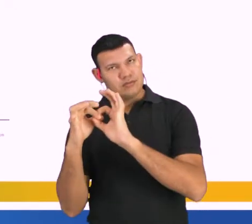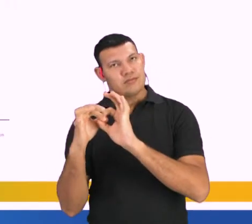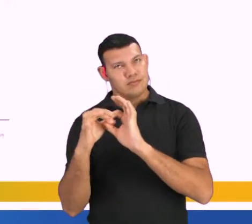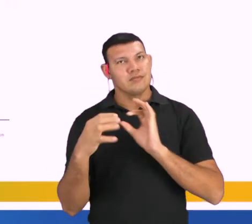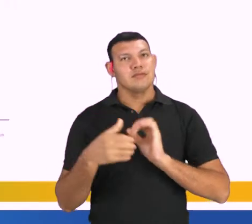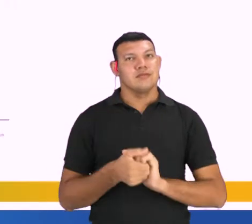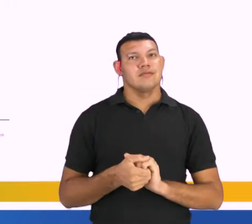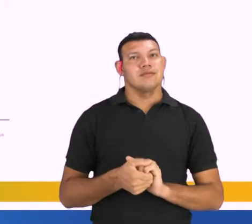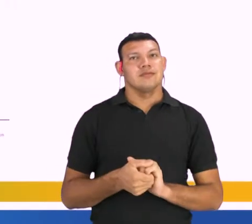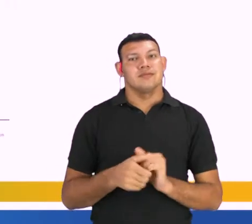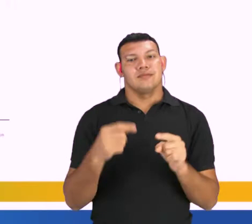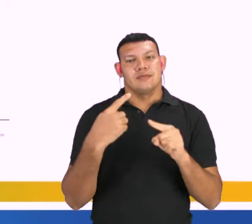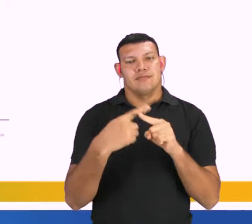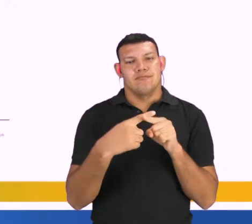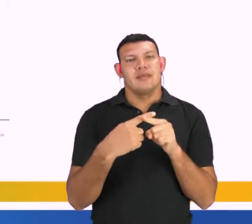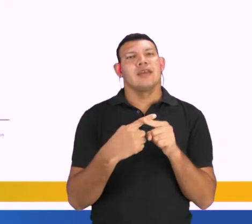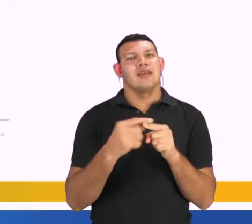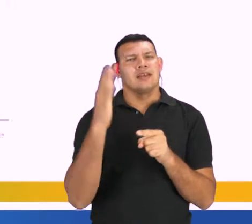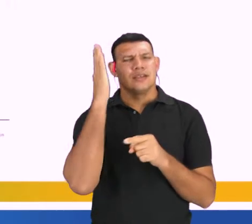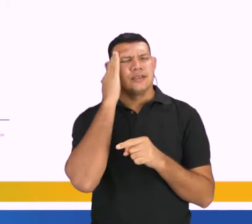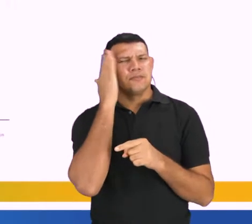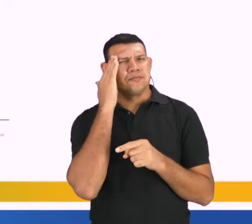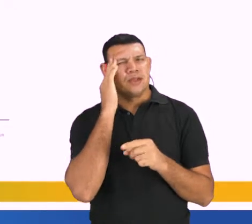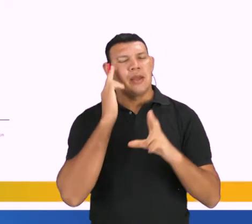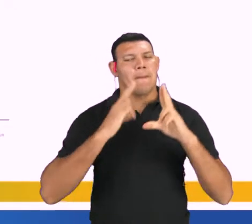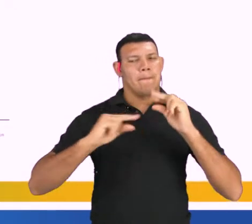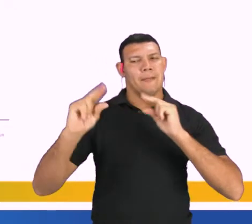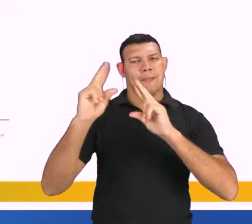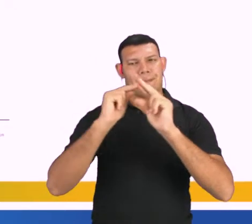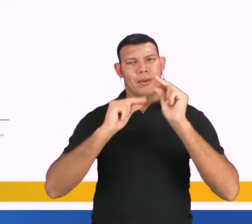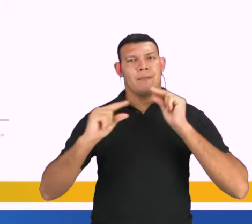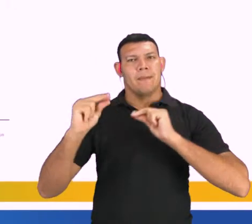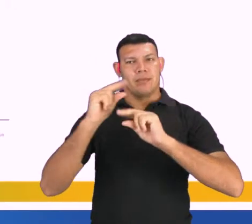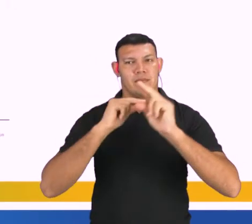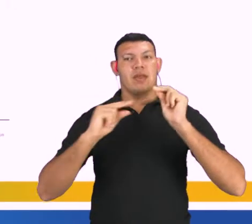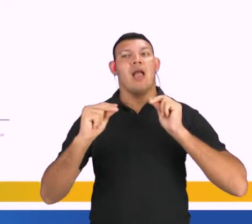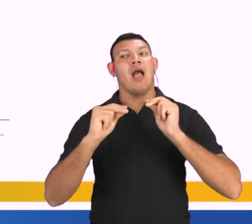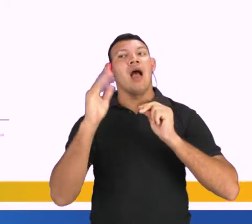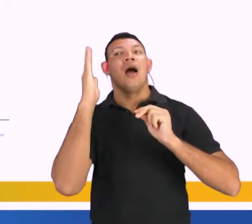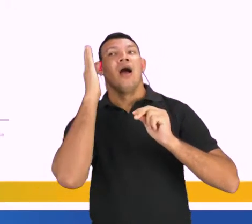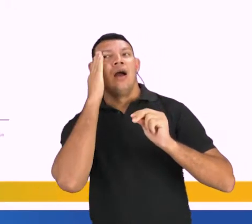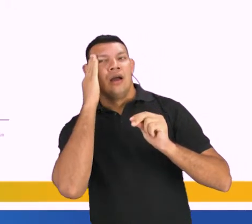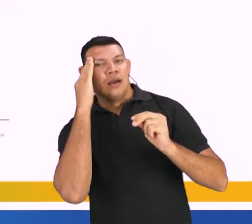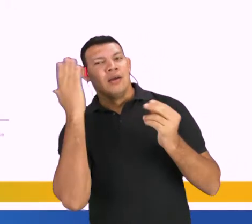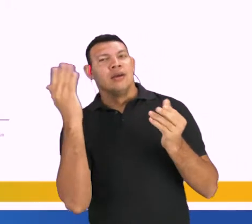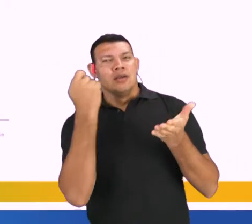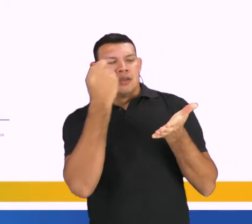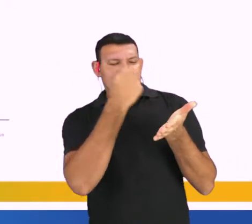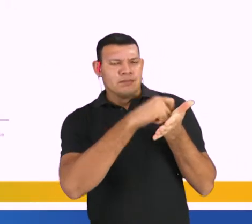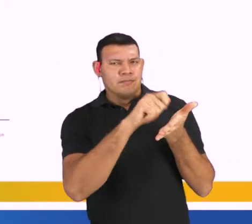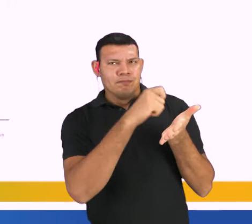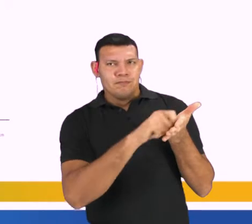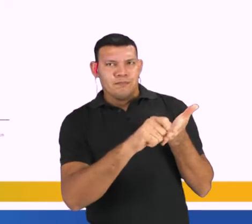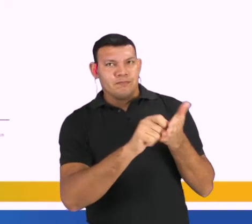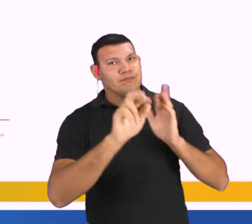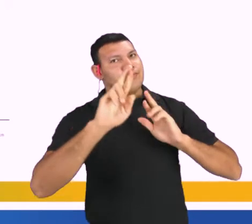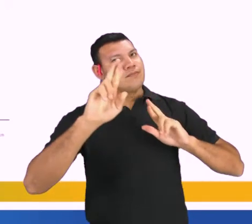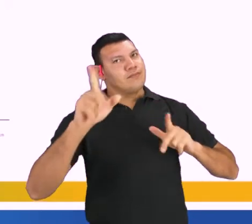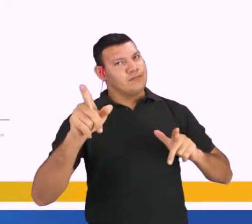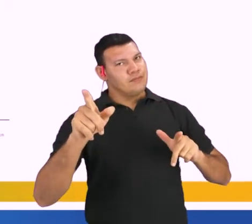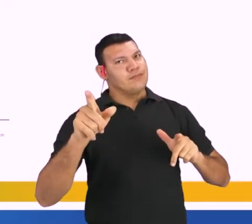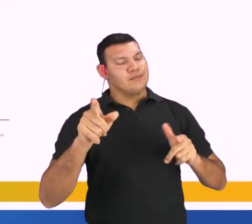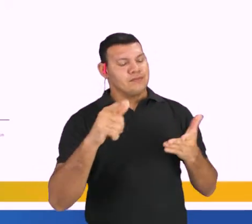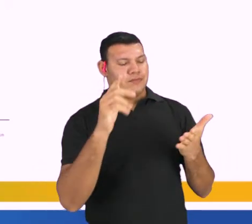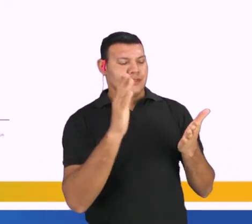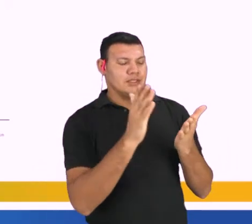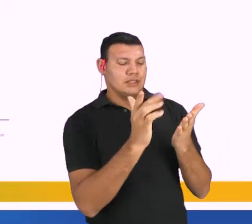claro, porque você está inserido na conversa e sabe do que está sendo falado, em tese. Mas quando você está na escrita, por exemplo, lendo